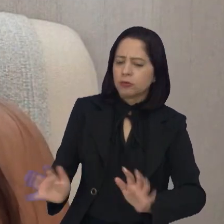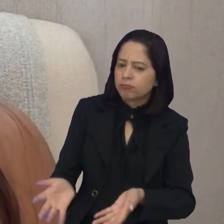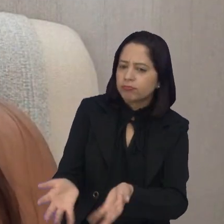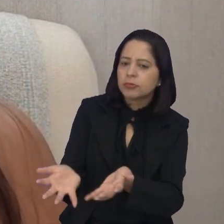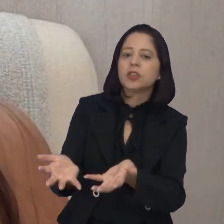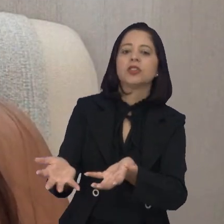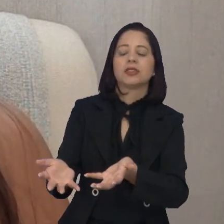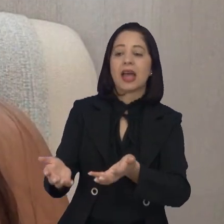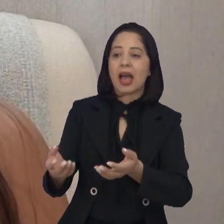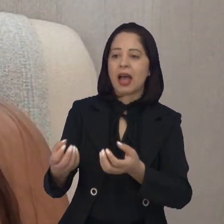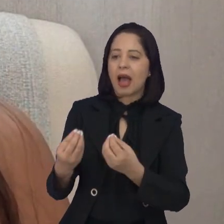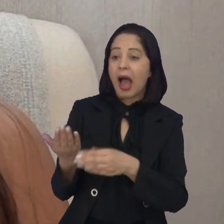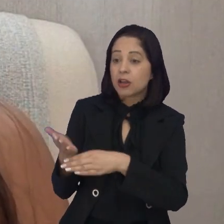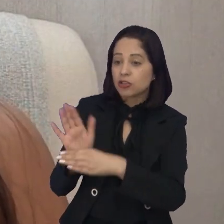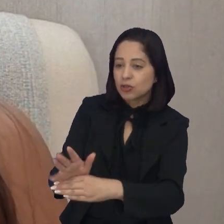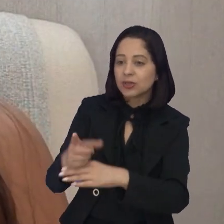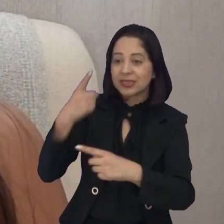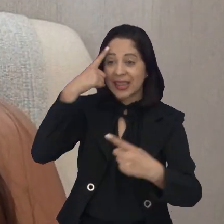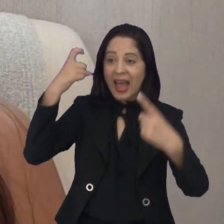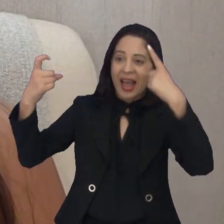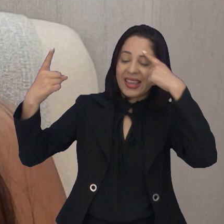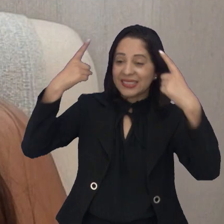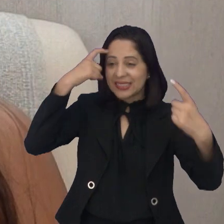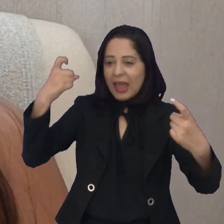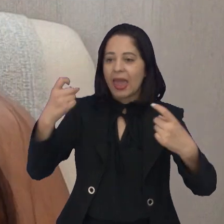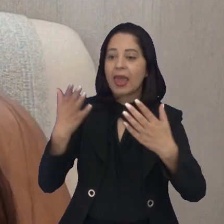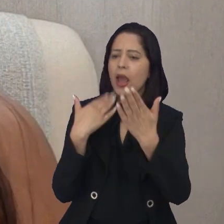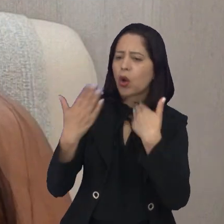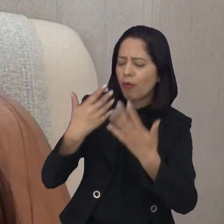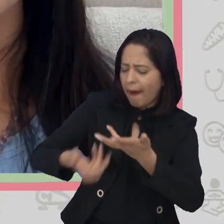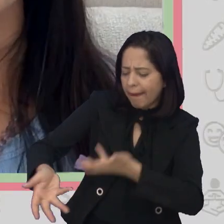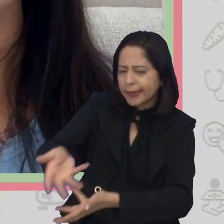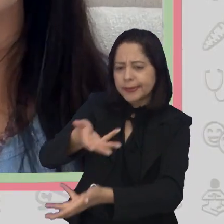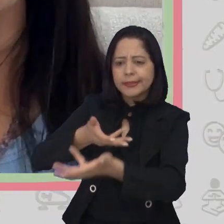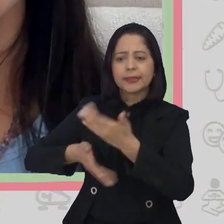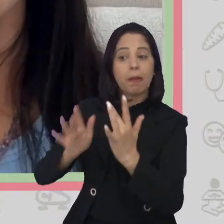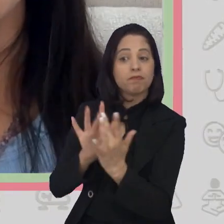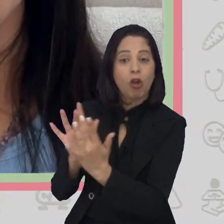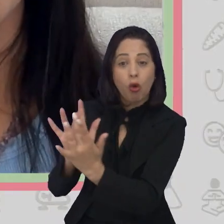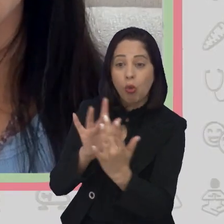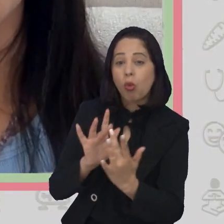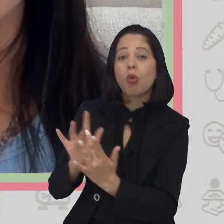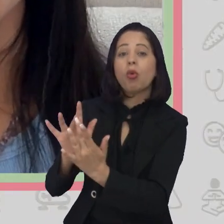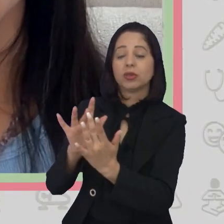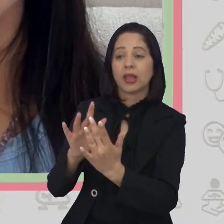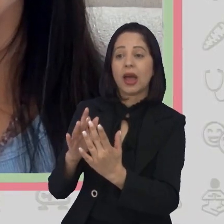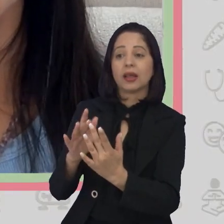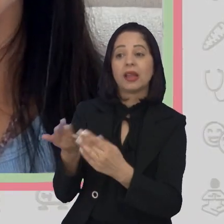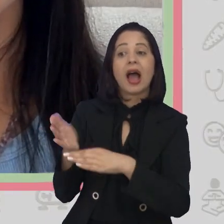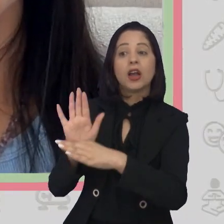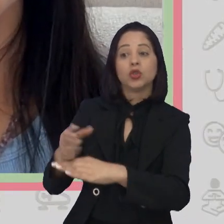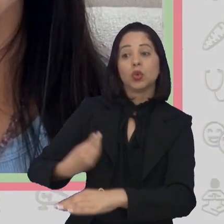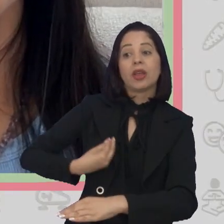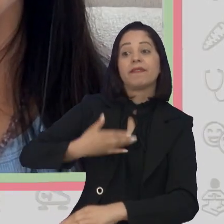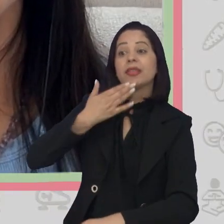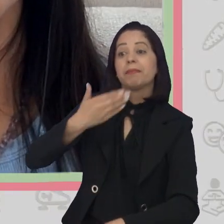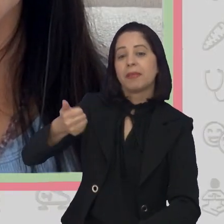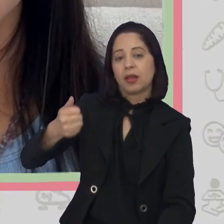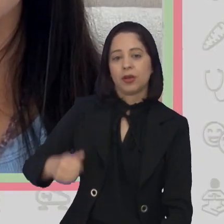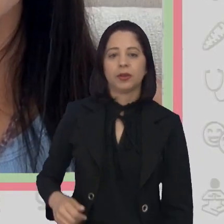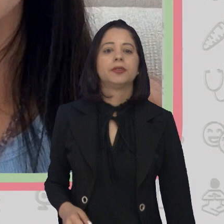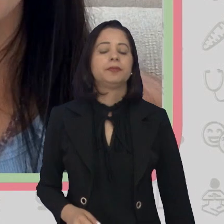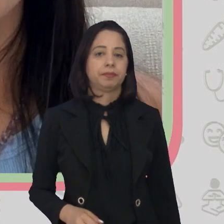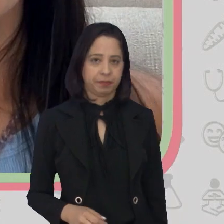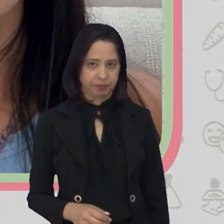estimulado, a criatividade, o contato, a conversa. Tudo isso engloba a qualidade de vida. Perfeito. Seria inclusive essa a